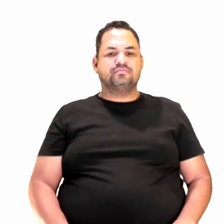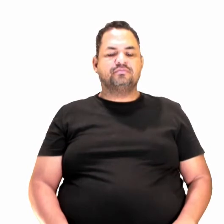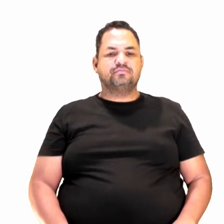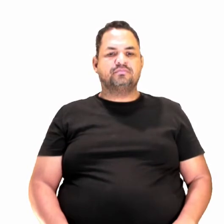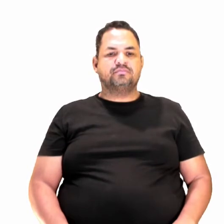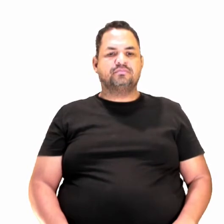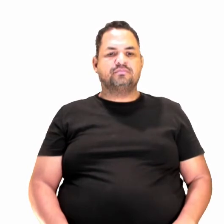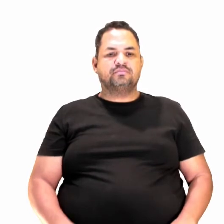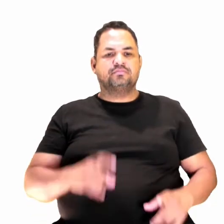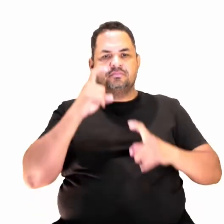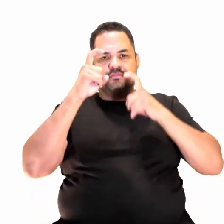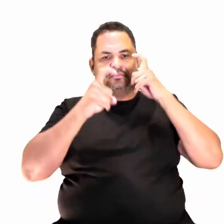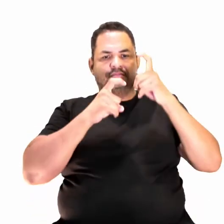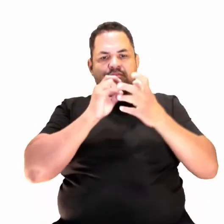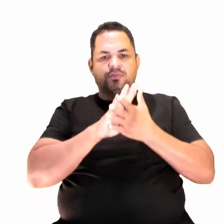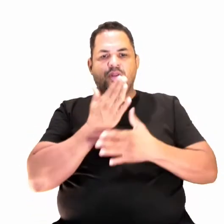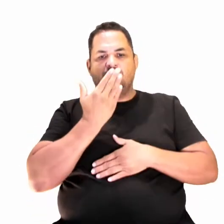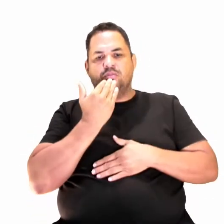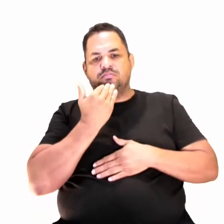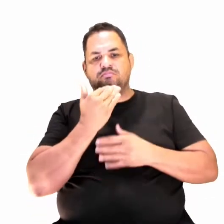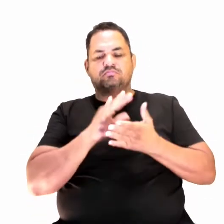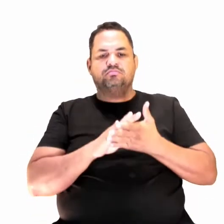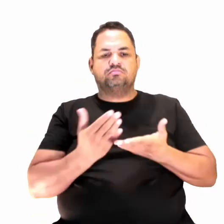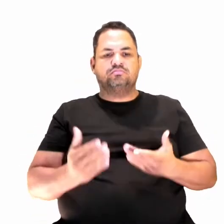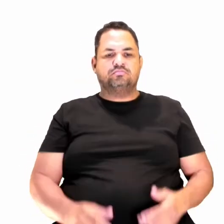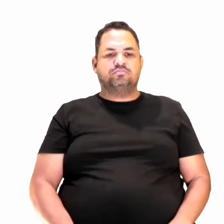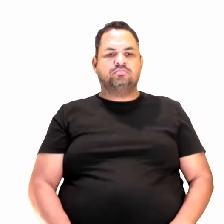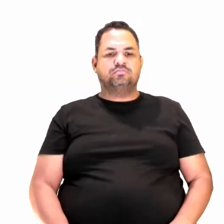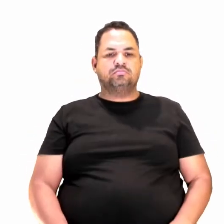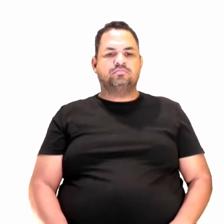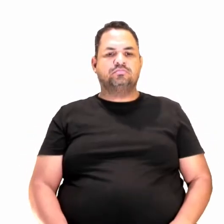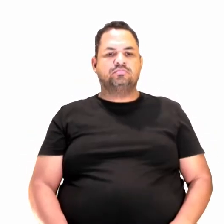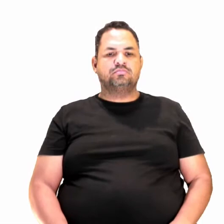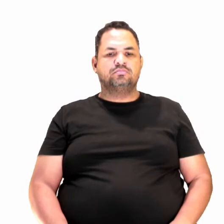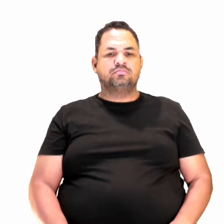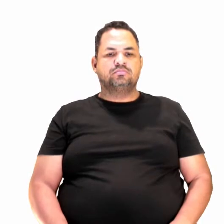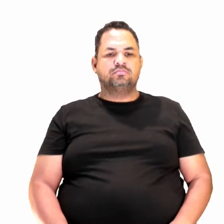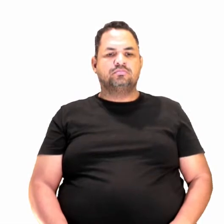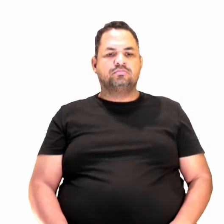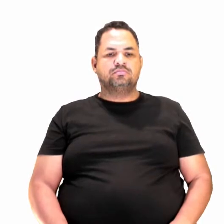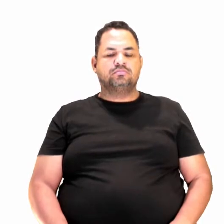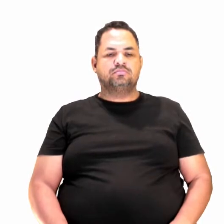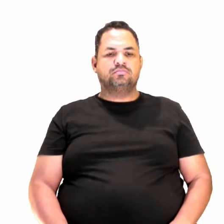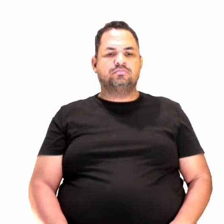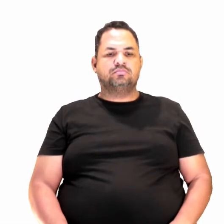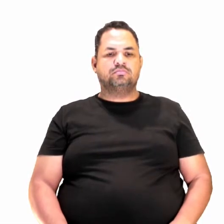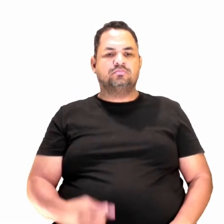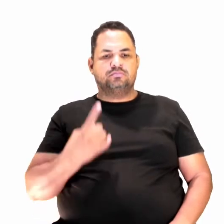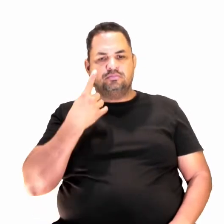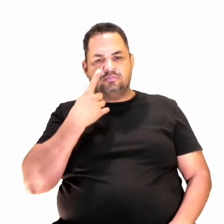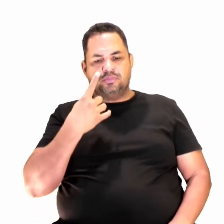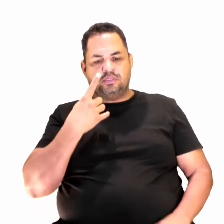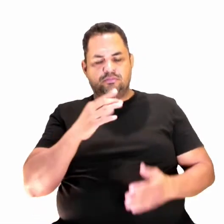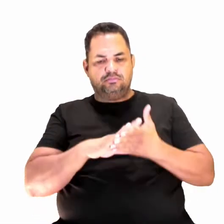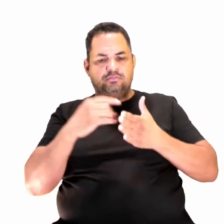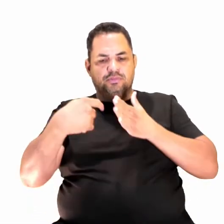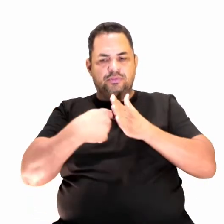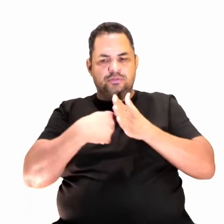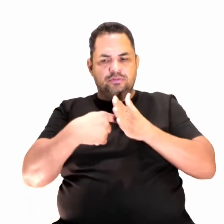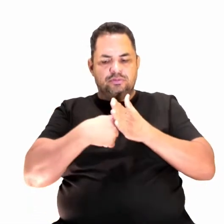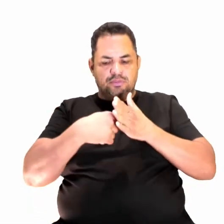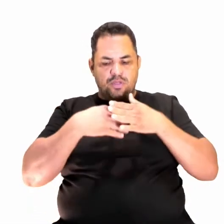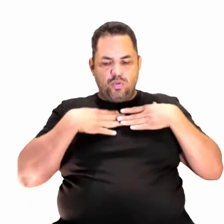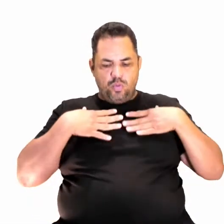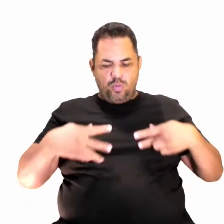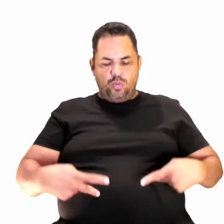cooking, aquela questão da preocupação com a comida, checking body parts, frequent waiting, ou seja, checar o corpo e frequentemente se